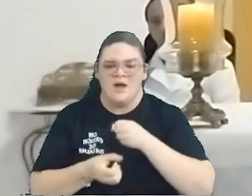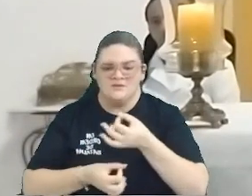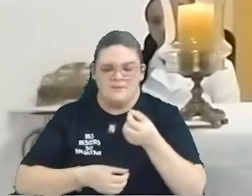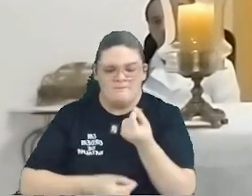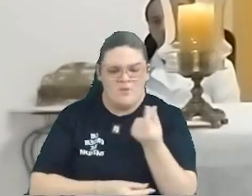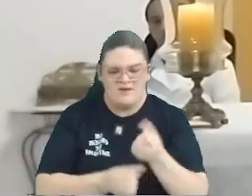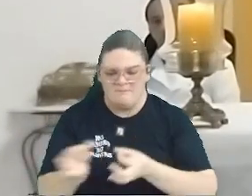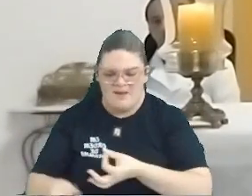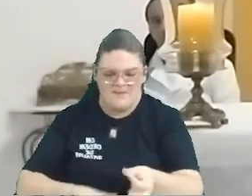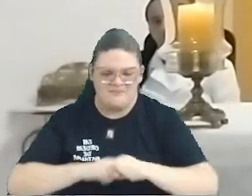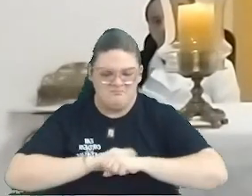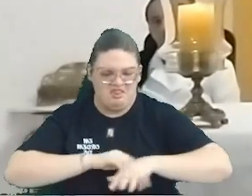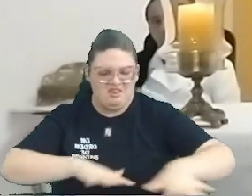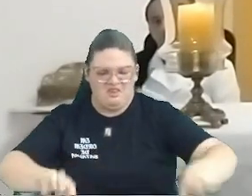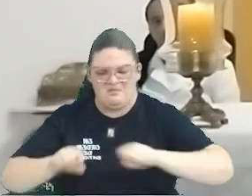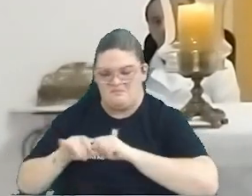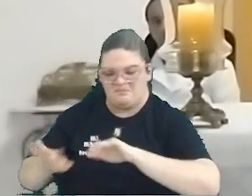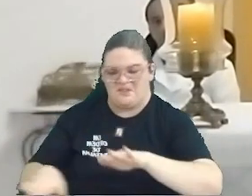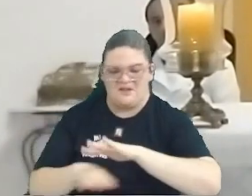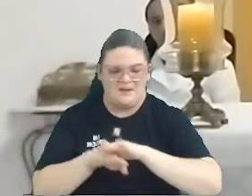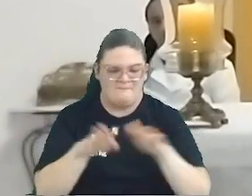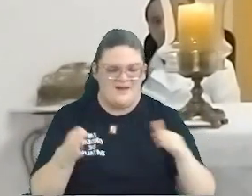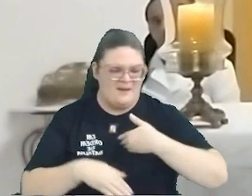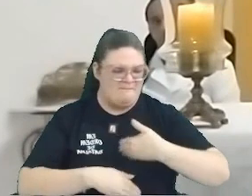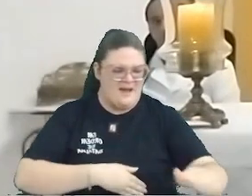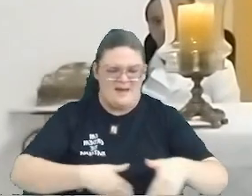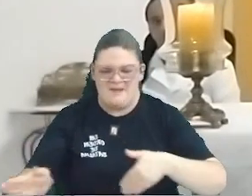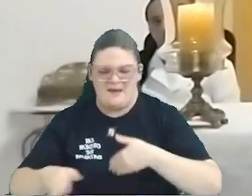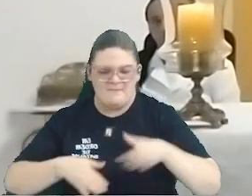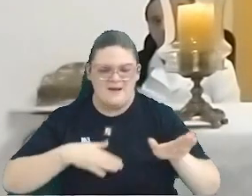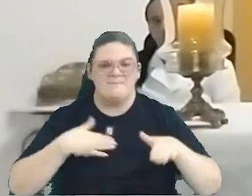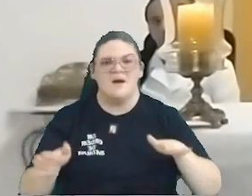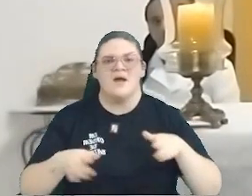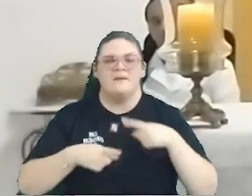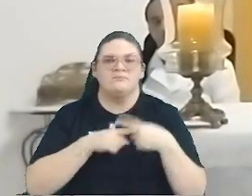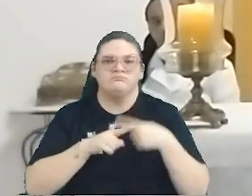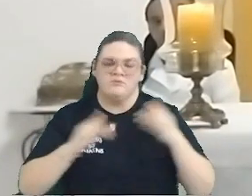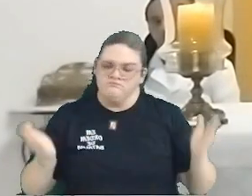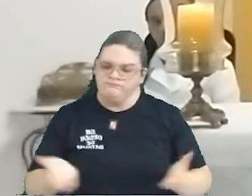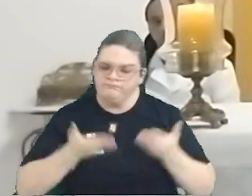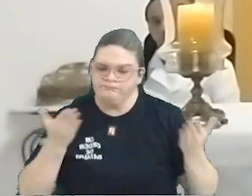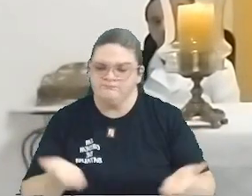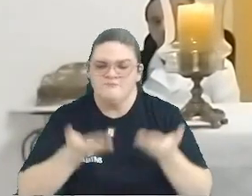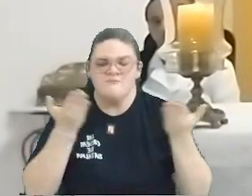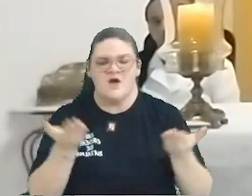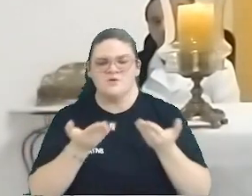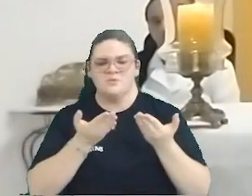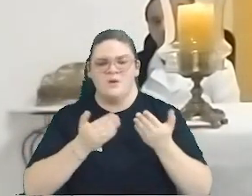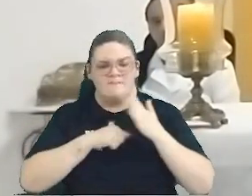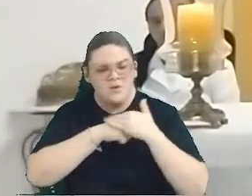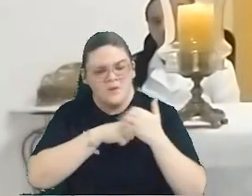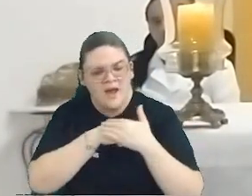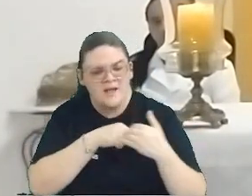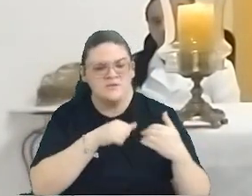mesas dos cambistas. Jesus fez isso motivado por este zelo de que fala a